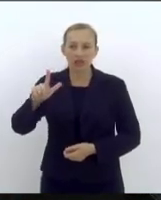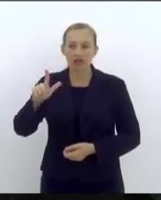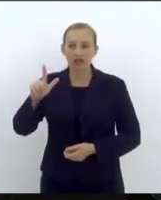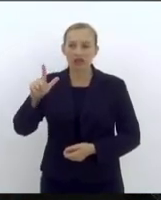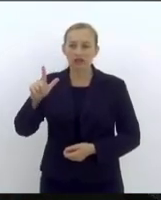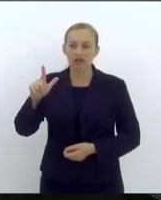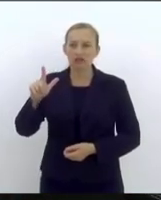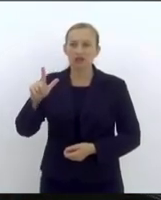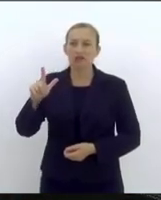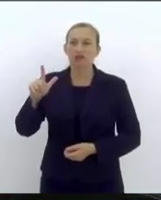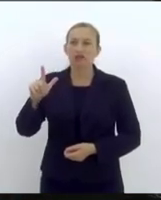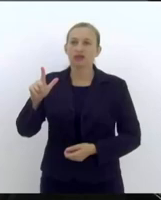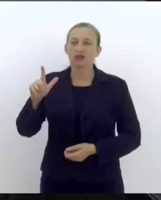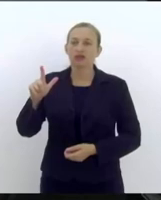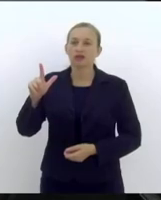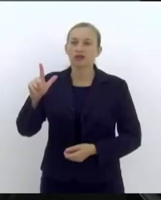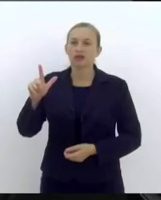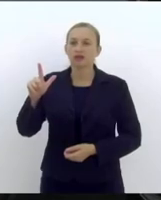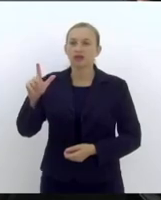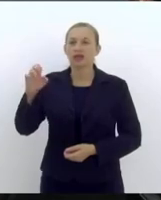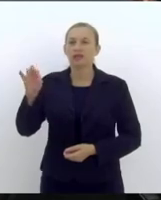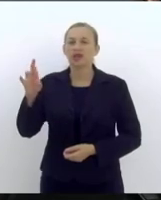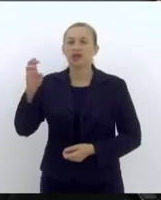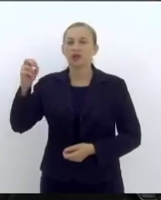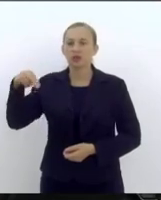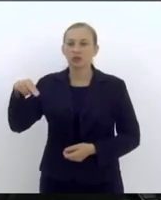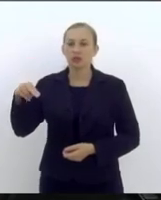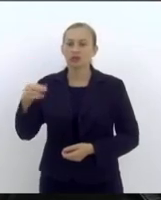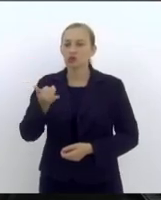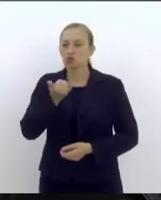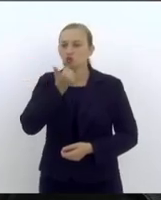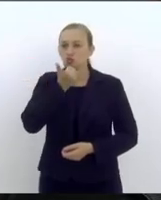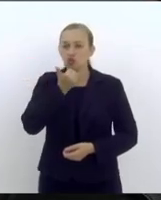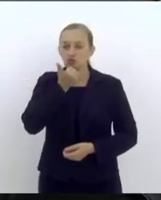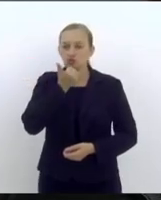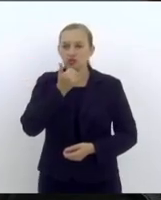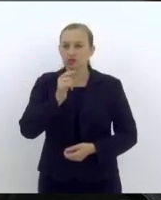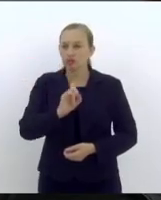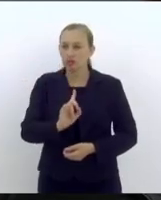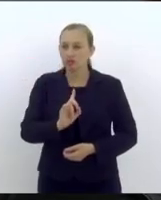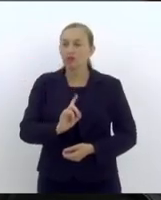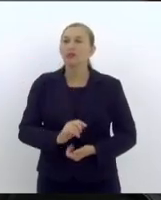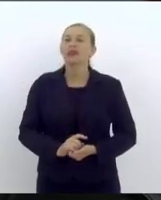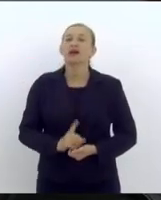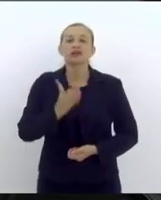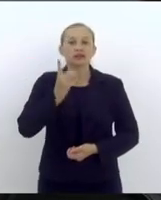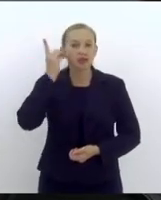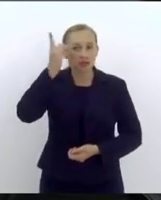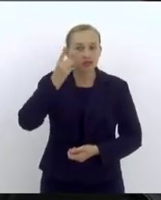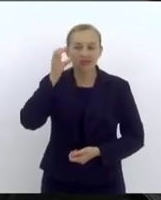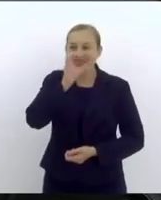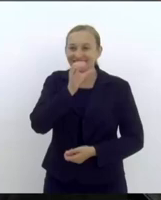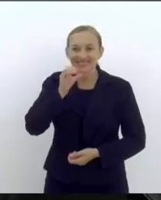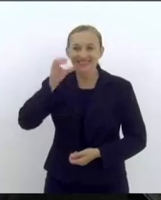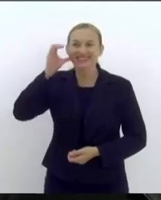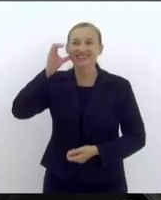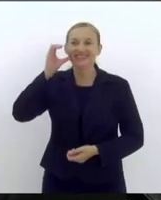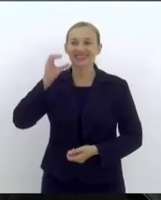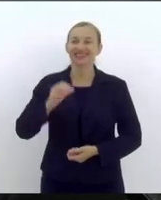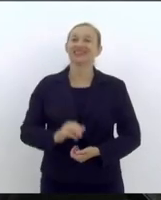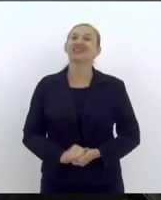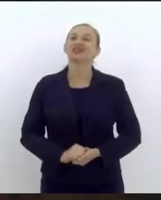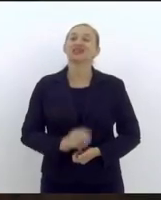Deputado Daniel lebrelon desculpe não deputada Célia Jordão